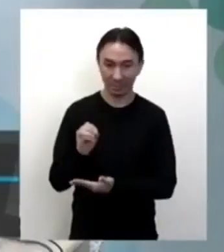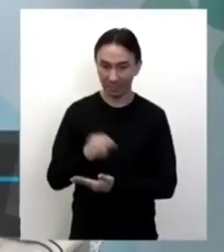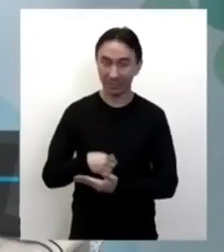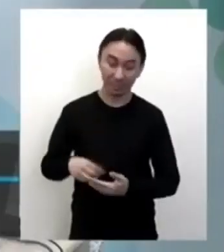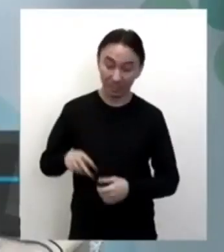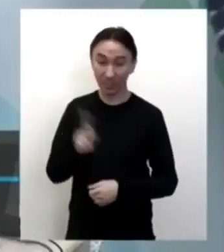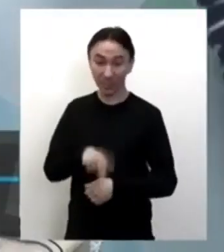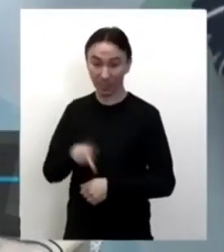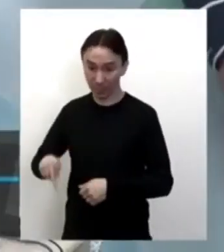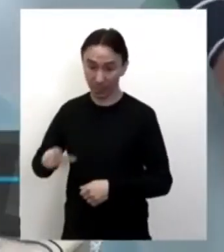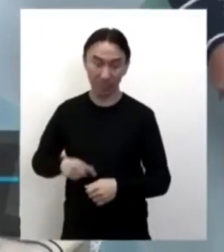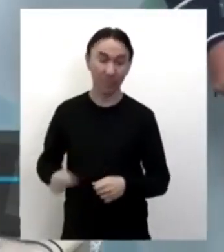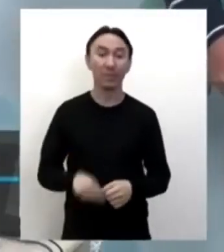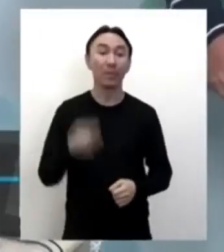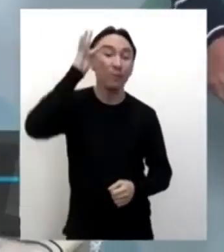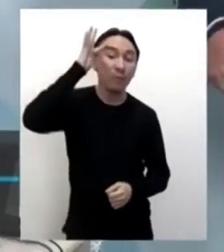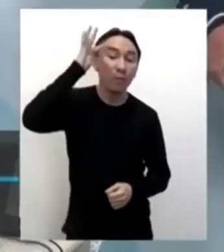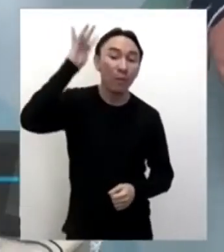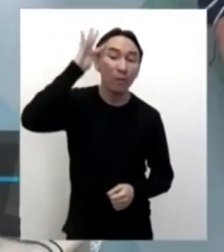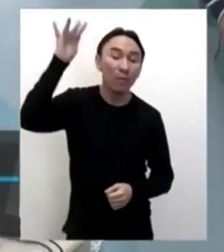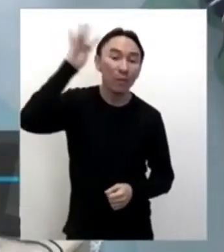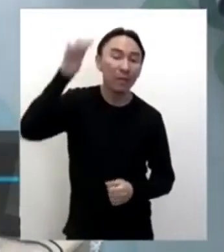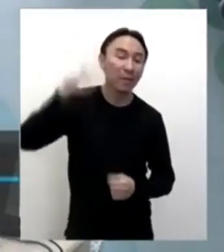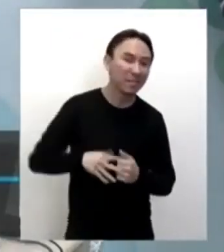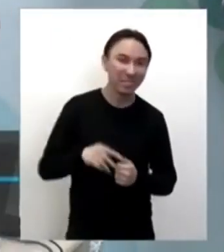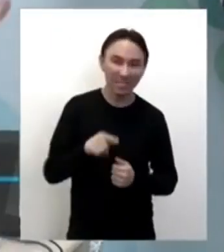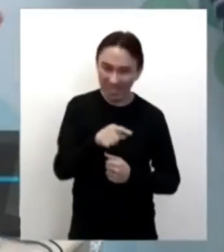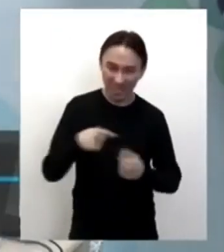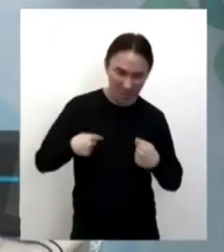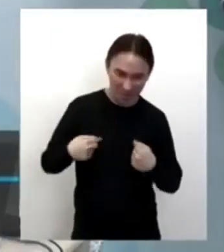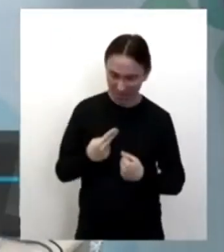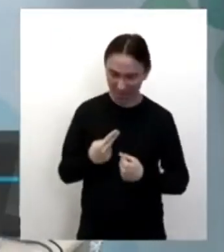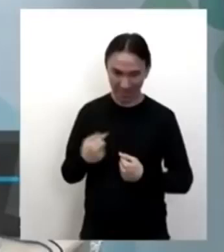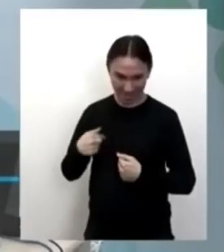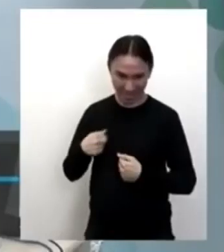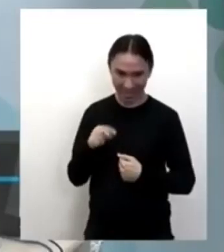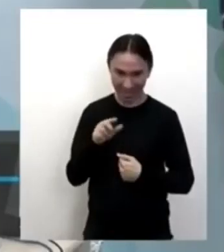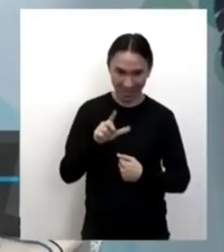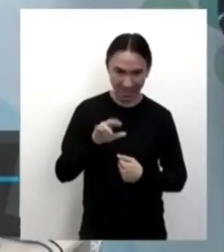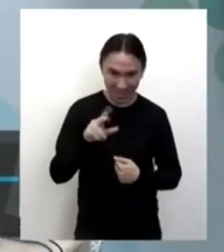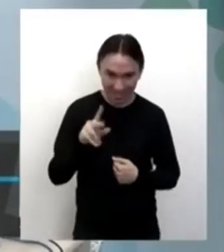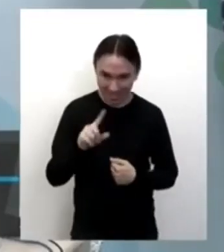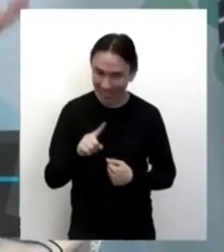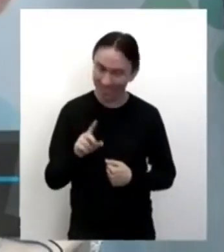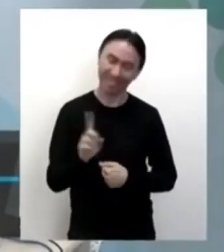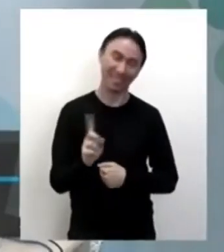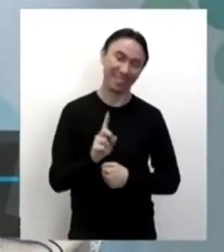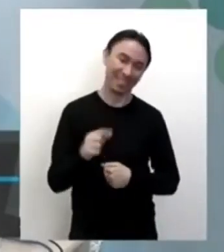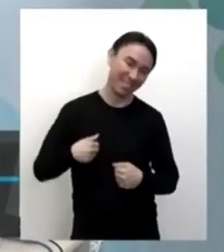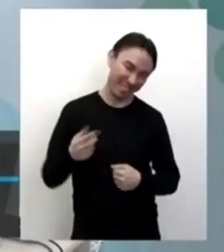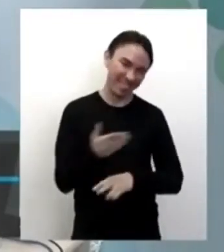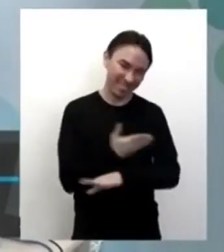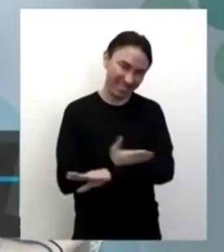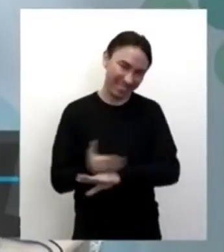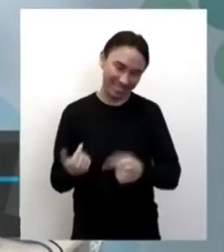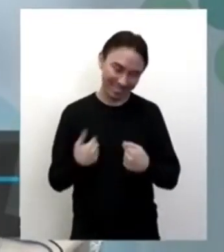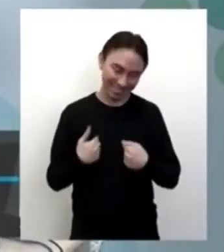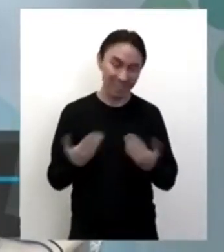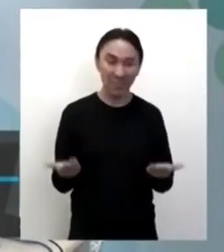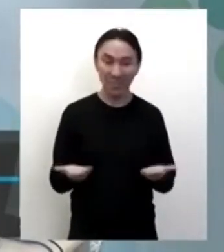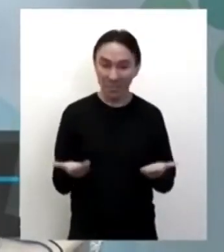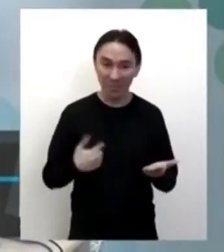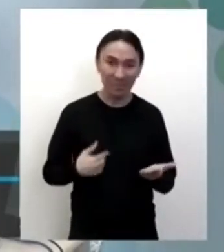geografia, não só a Luíse, quem estava acostumado com a Luíse não vai ver ela aqui, mas eu vou estar tentando ajudar o